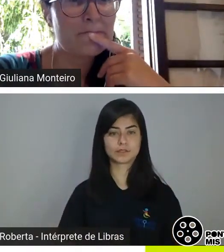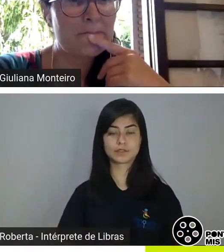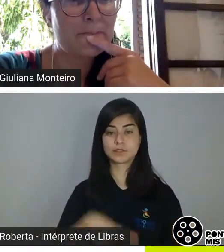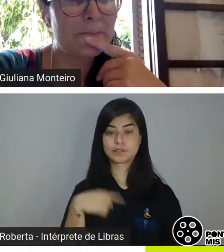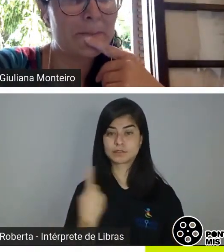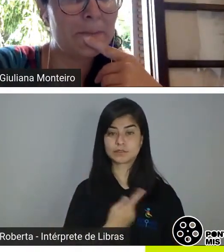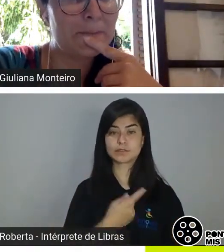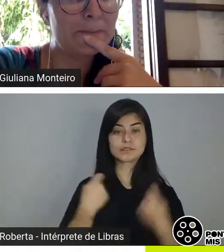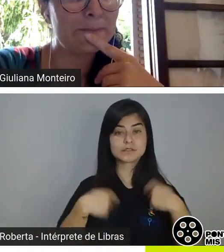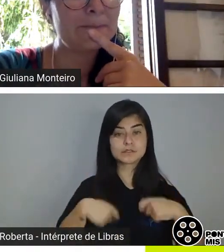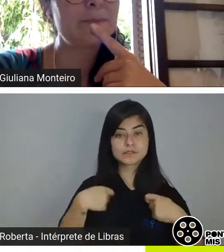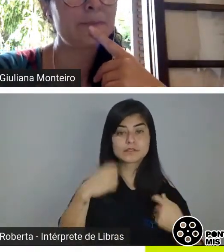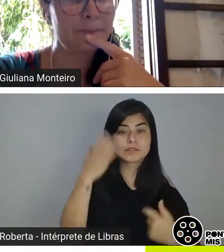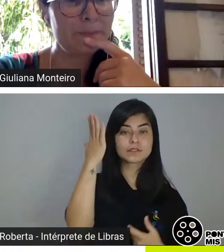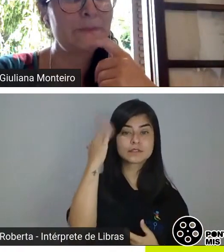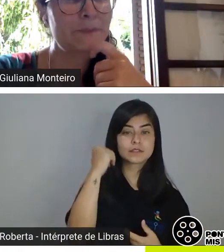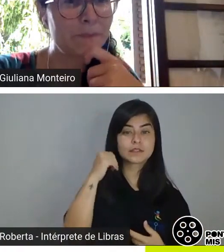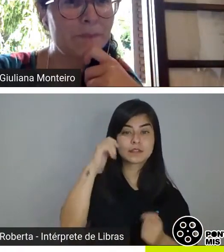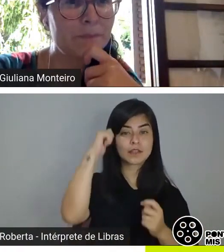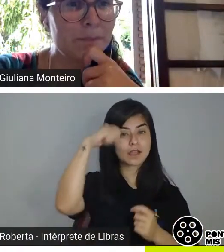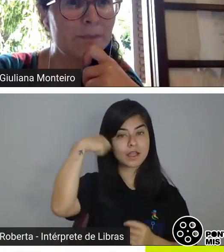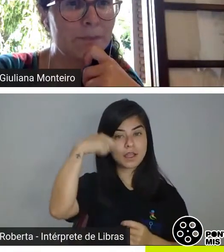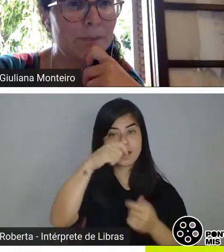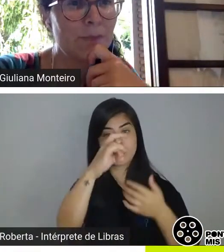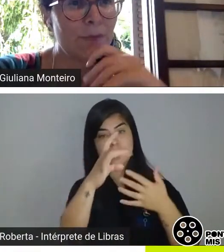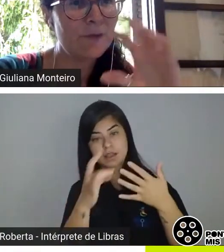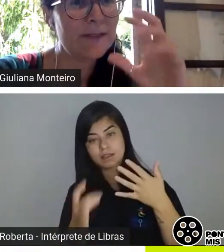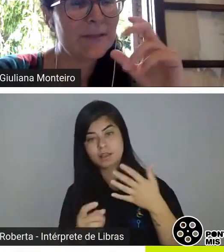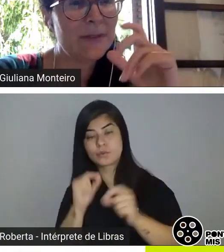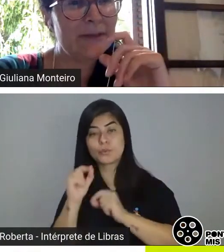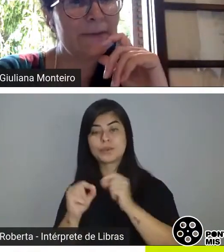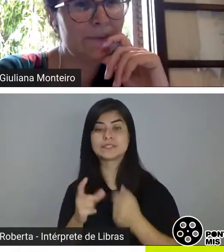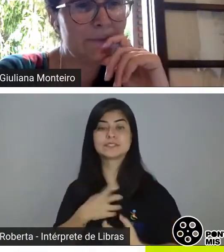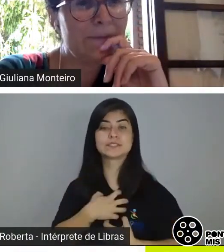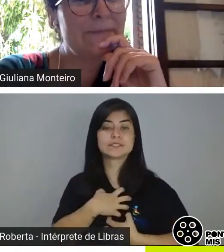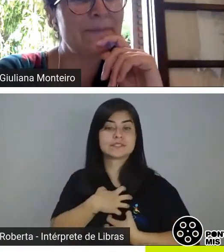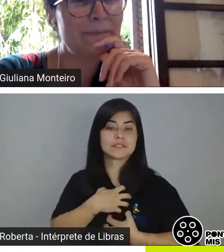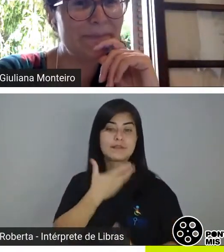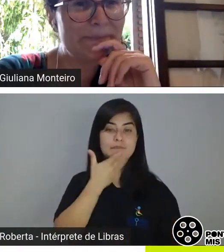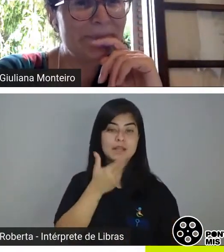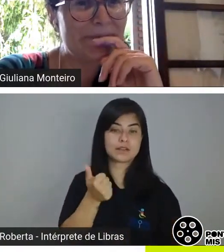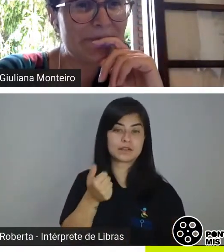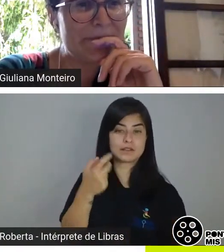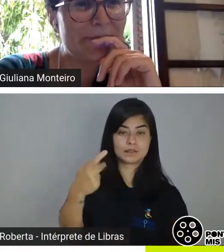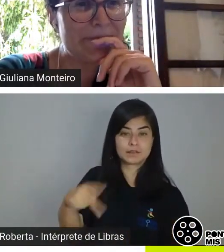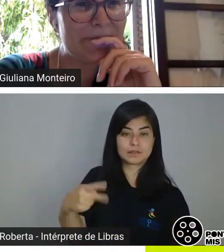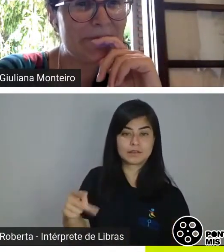saber de cada ator o que, que ele tem de melhor, o jeito dele, né?